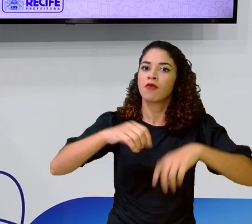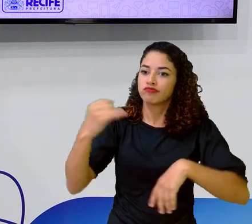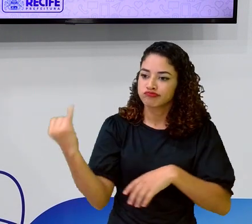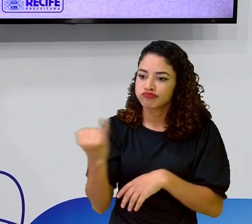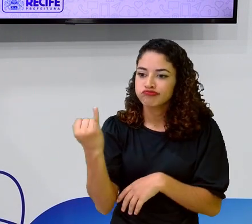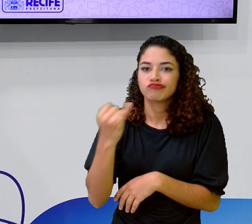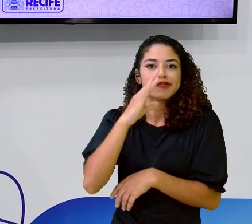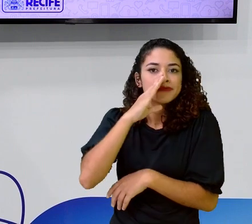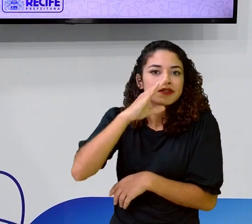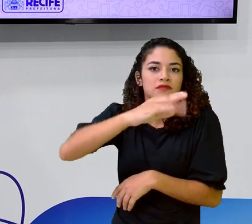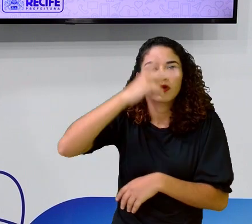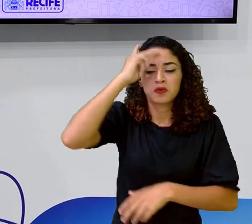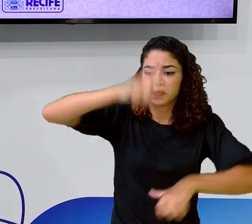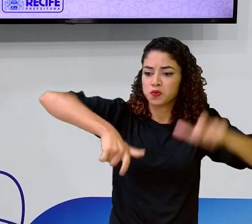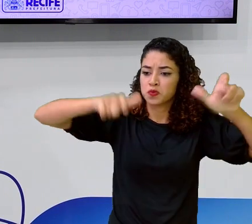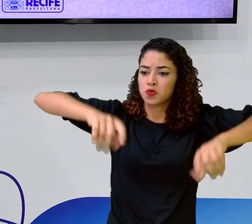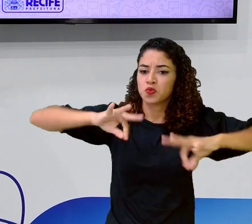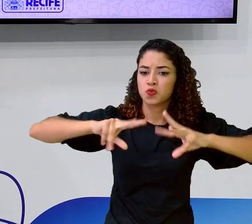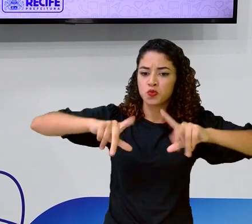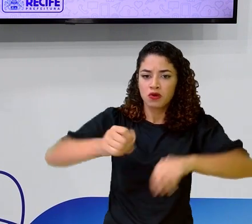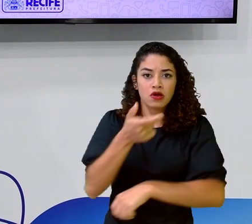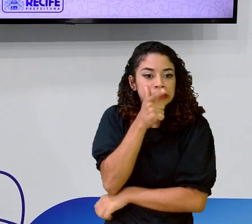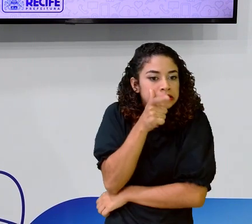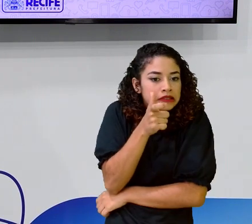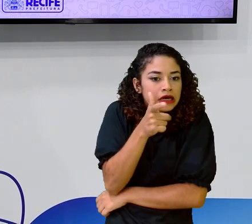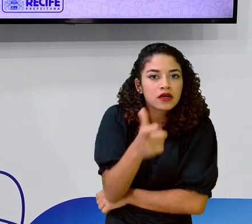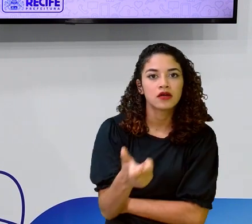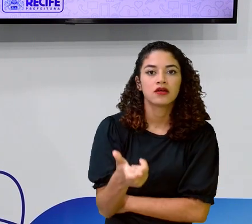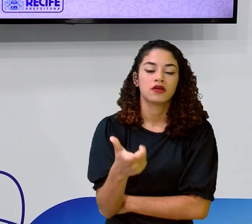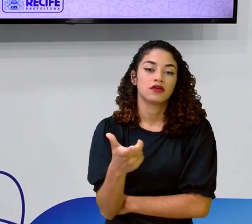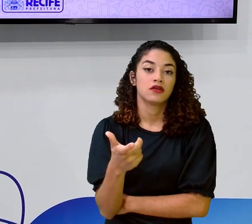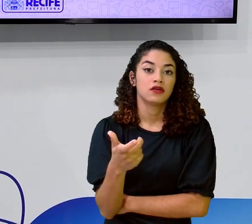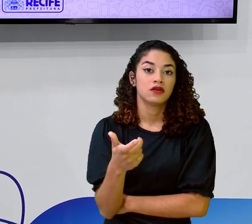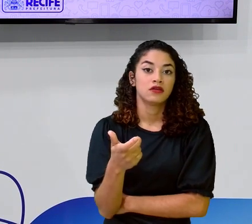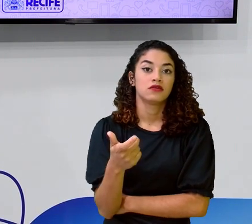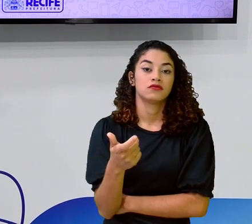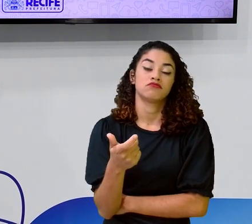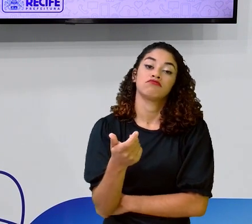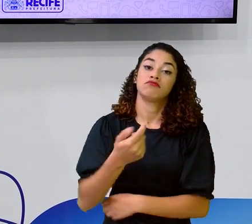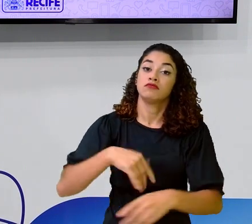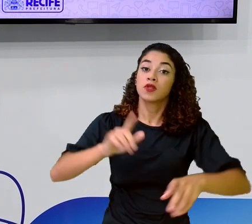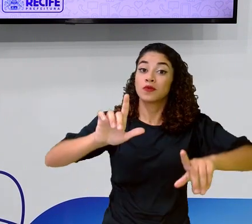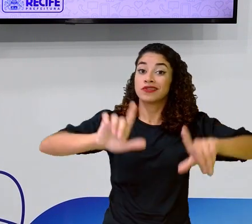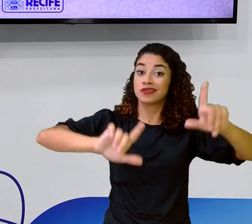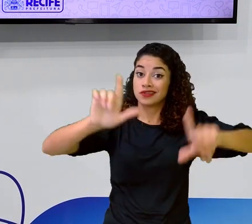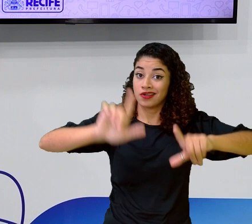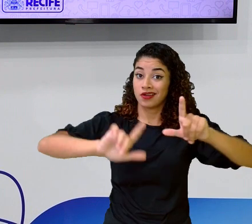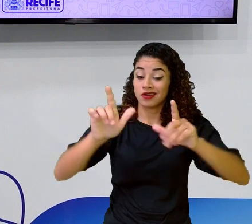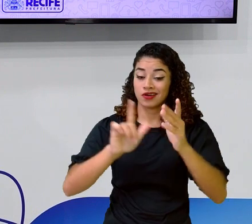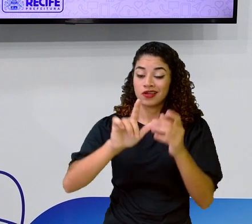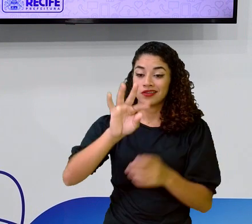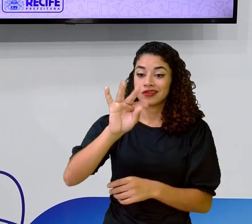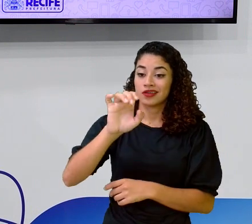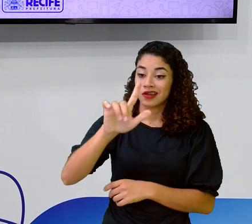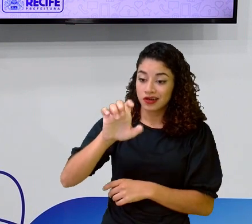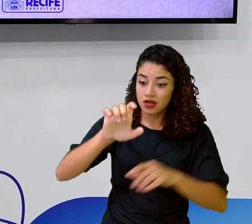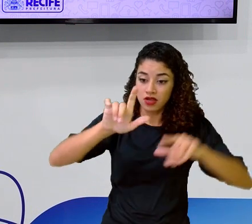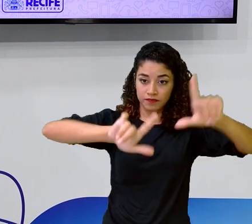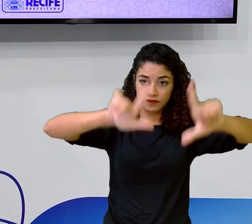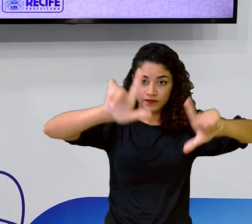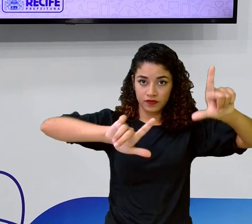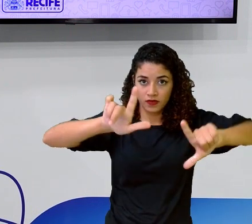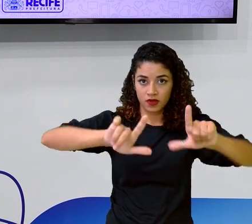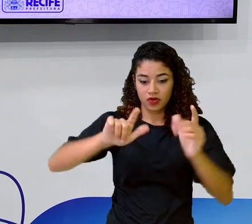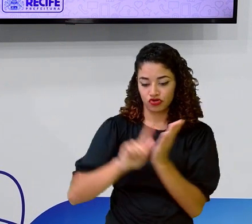interesse das pessoas, podemos dizer assim. E o tele, jornal tele, né, televisão,